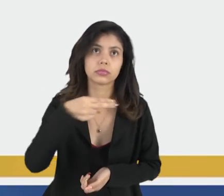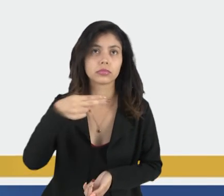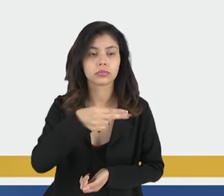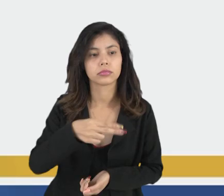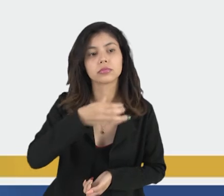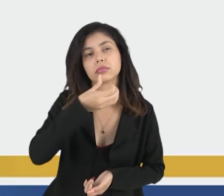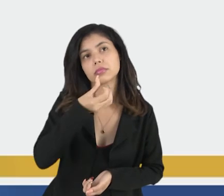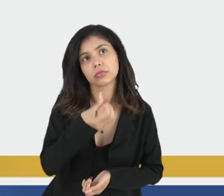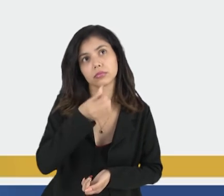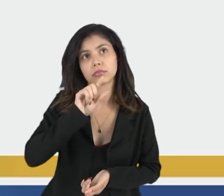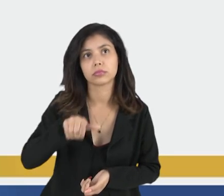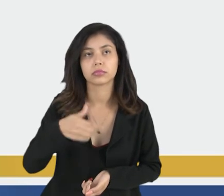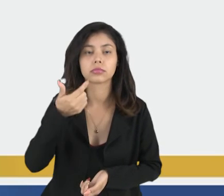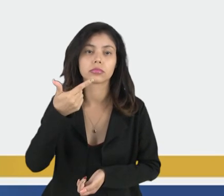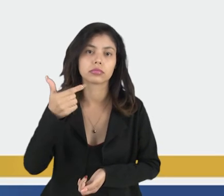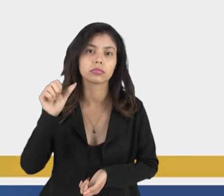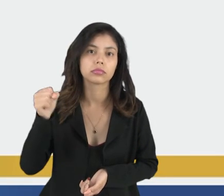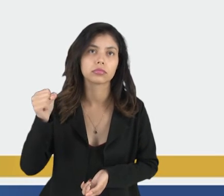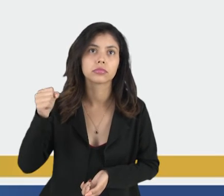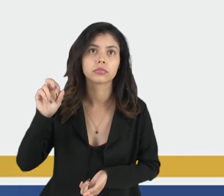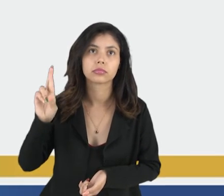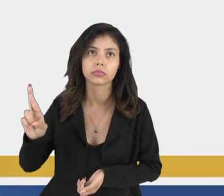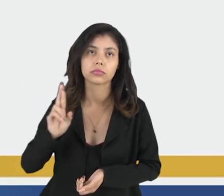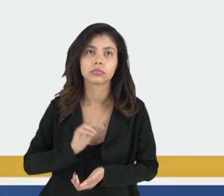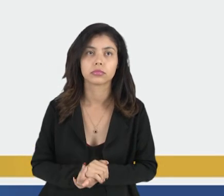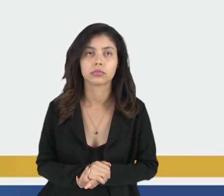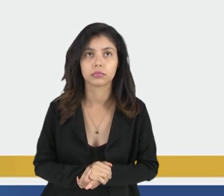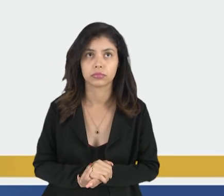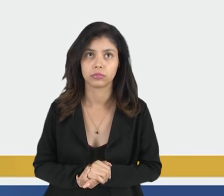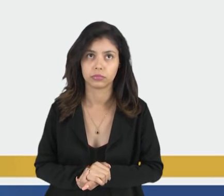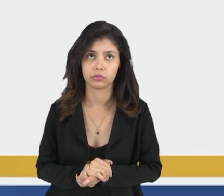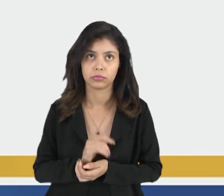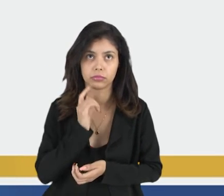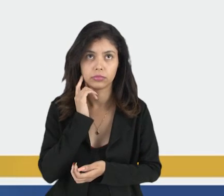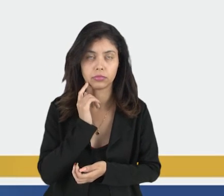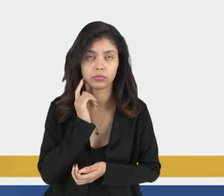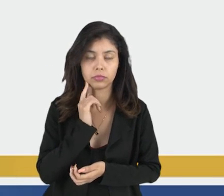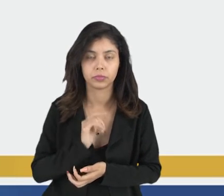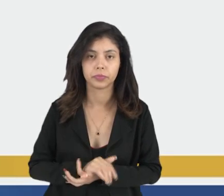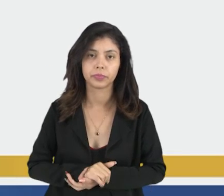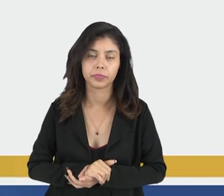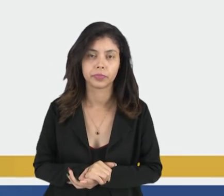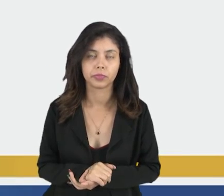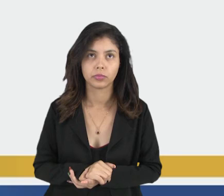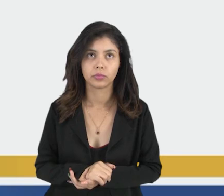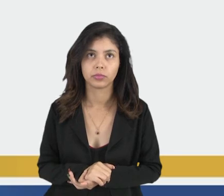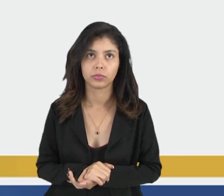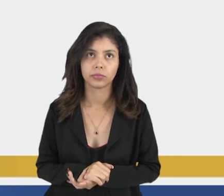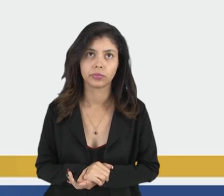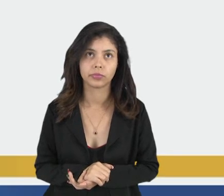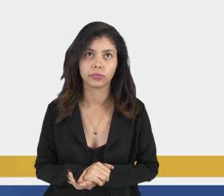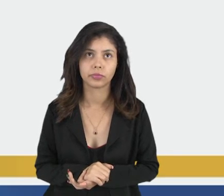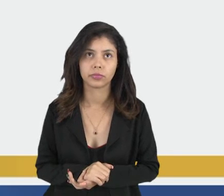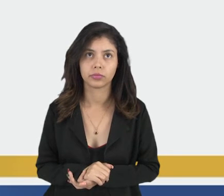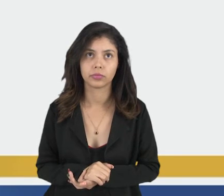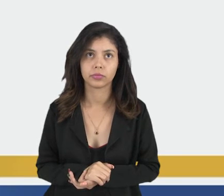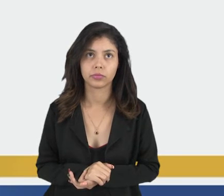628 é igual a 2 vezes 3,14, que é igual a